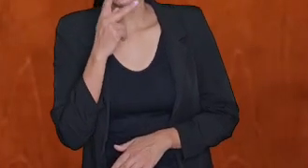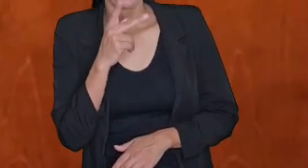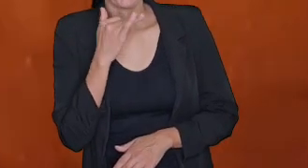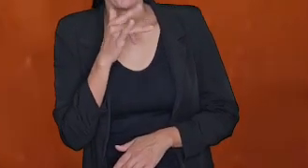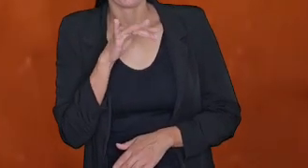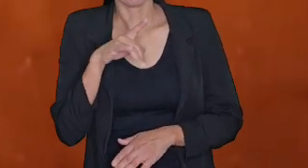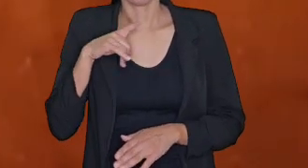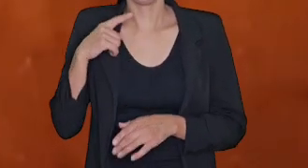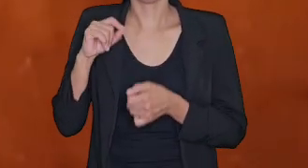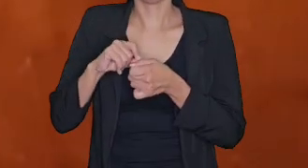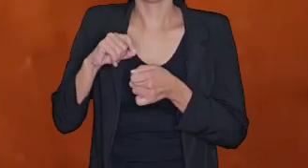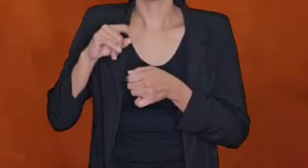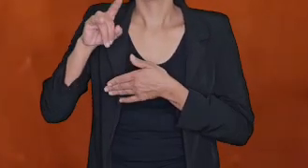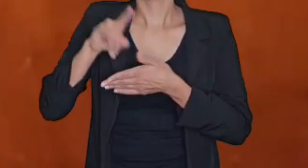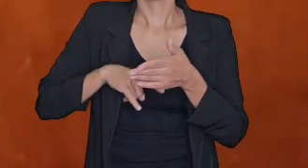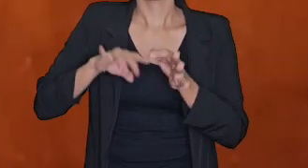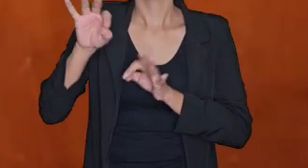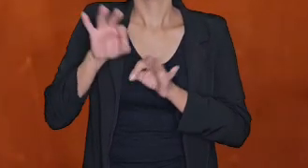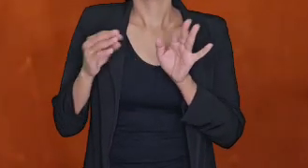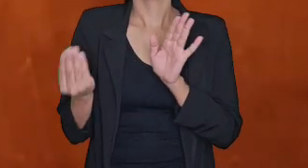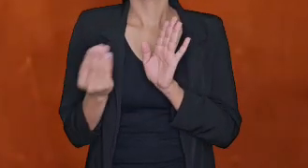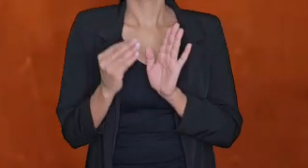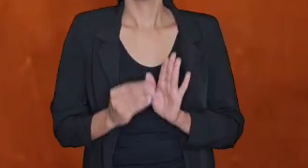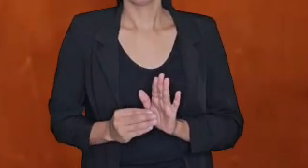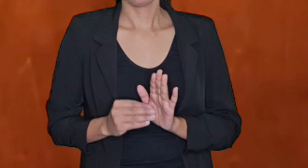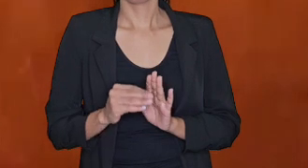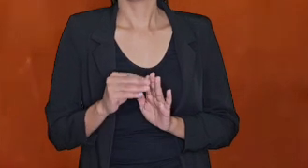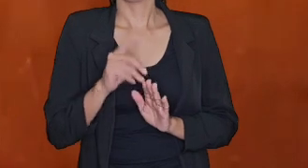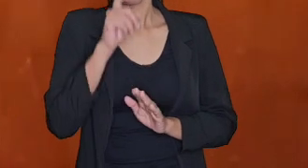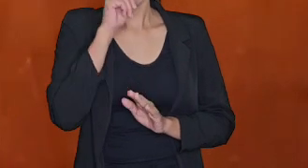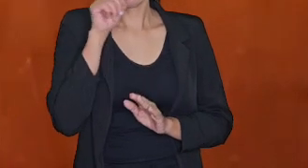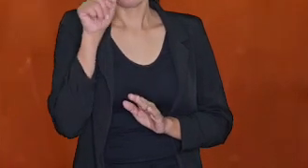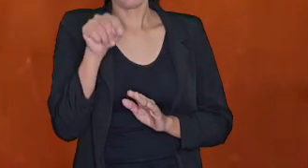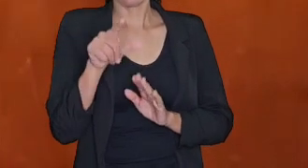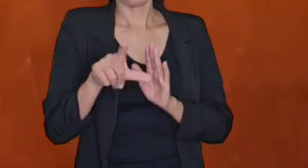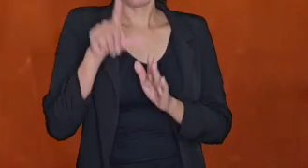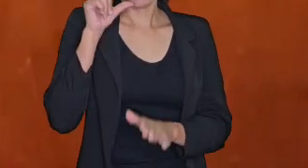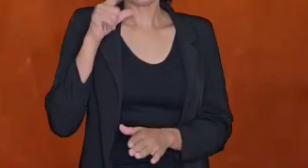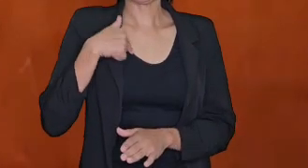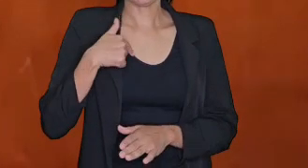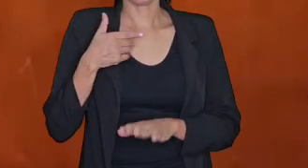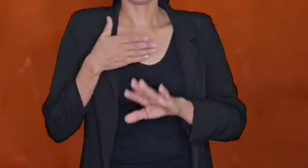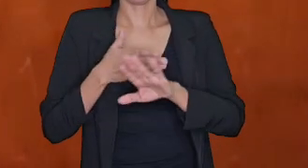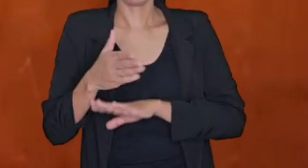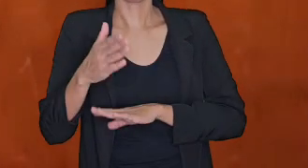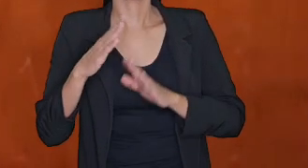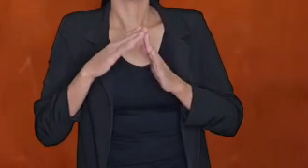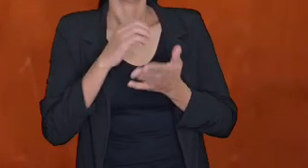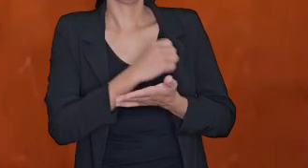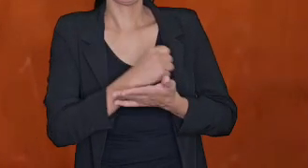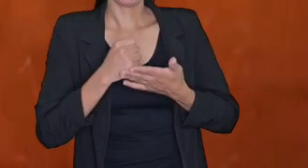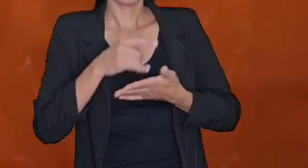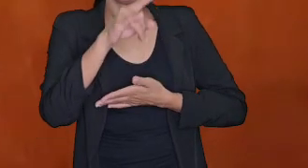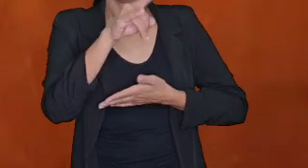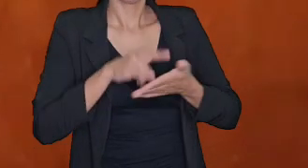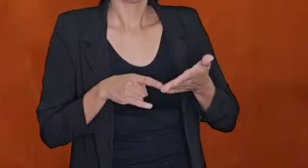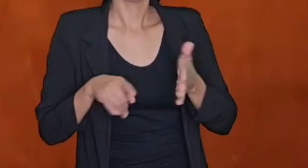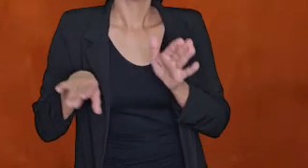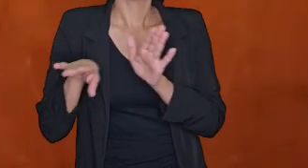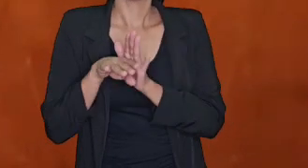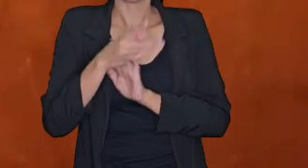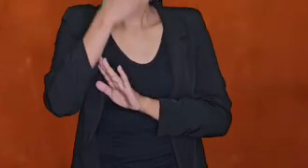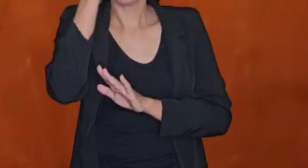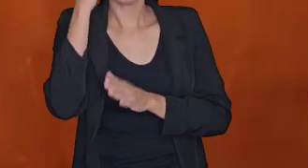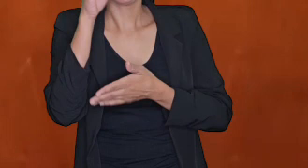recentemente perdi meu pai e a gente estava fazendo a documentação lá, e quando eu era titular do cartório